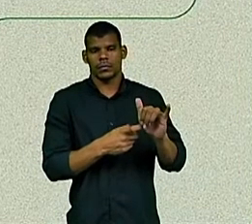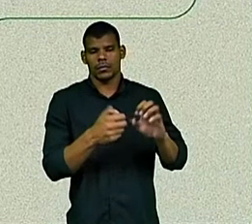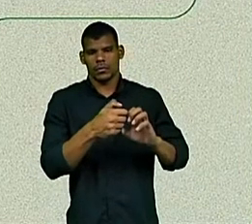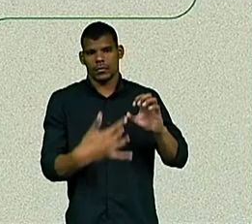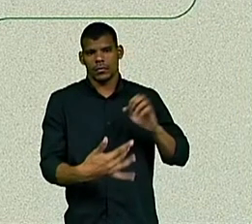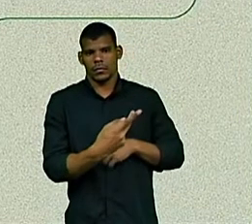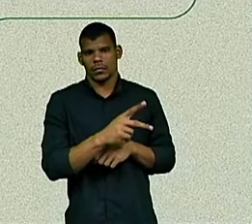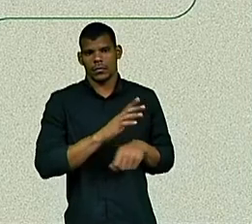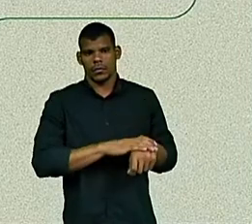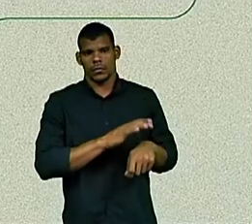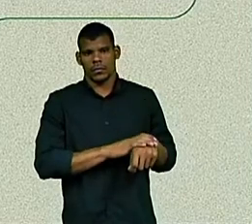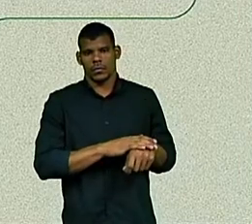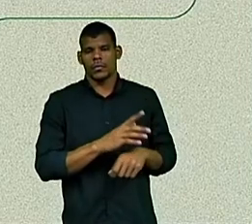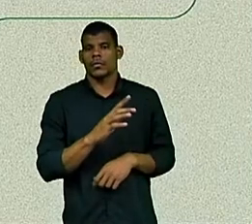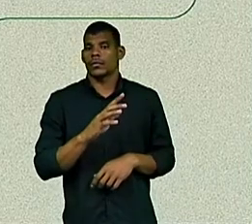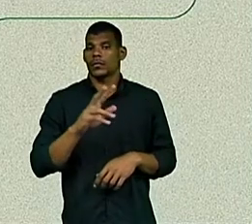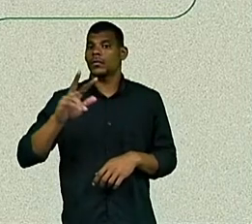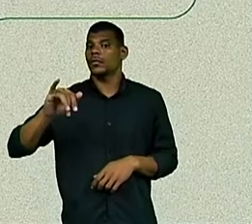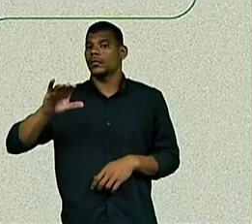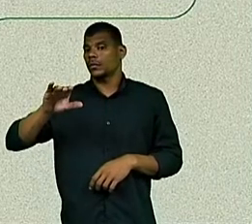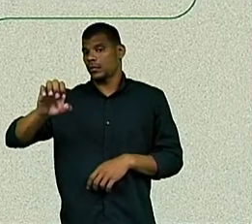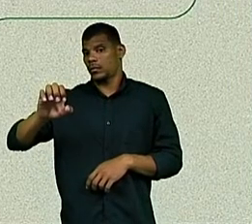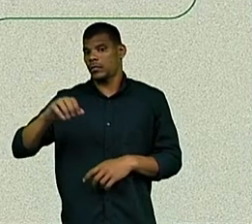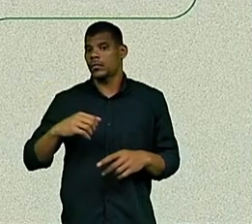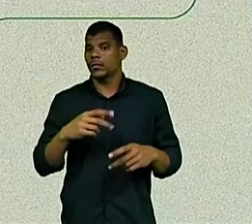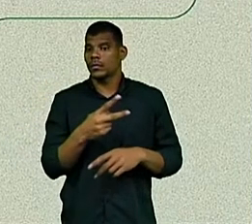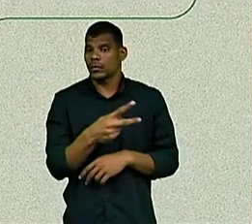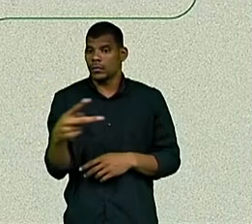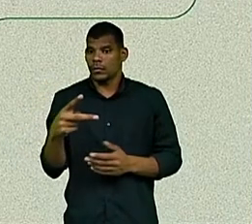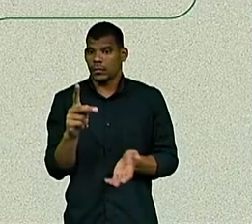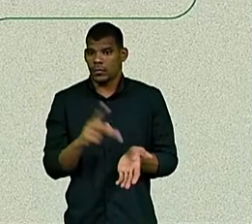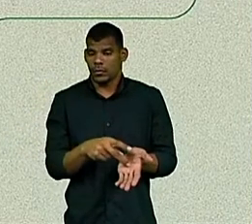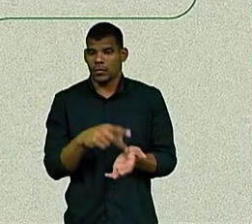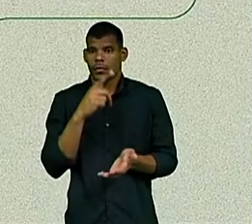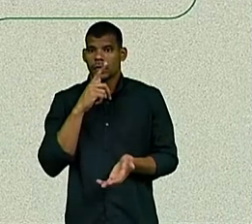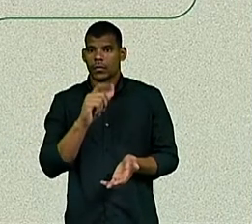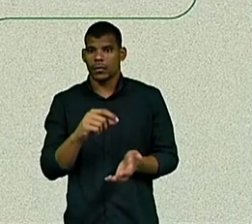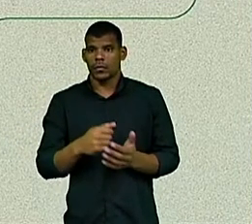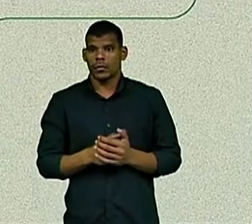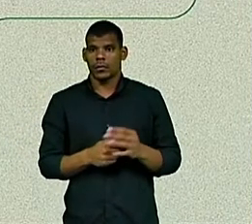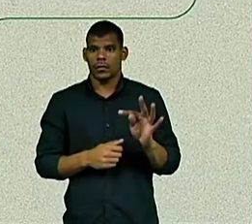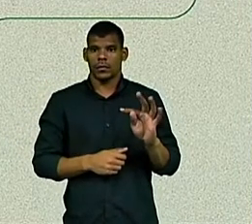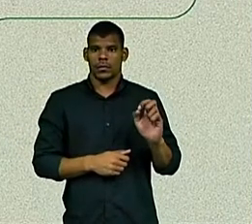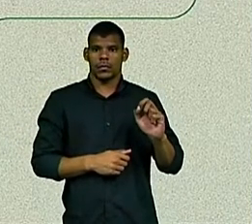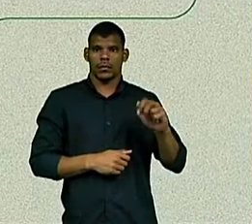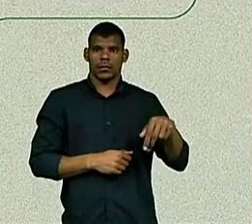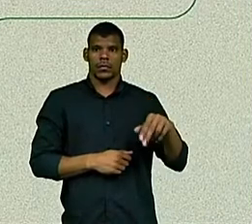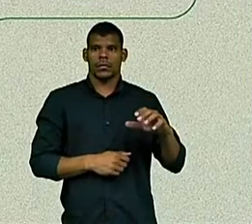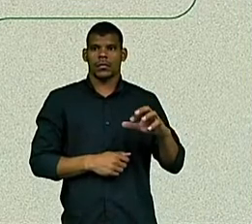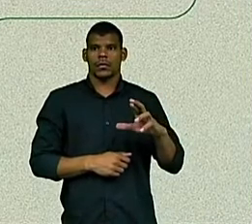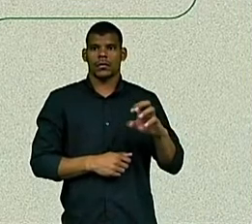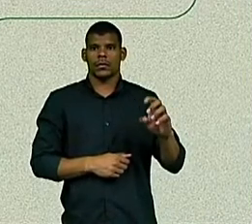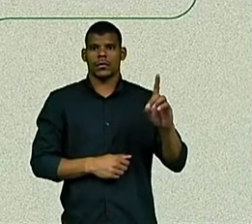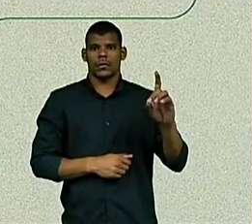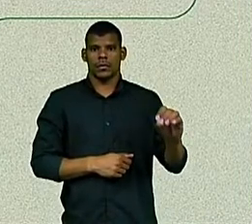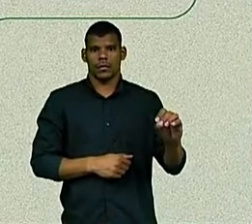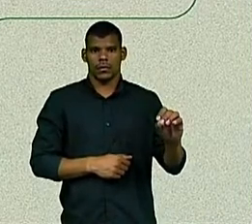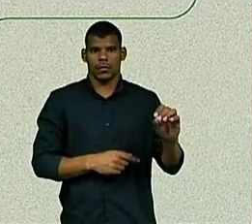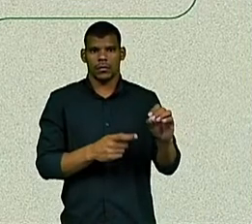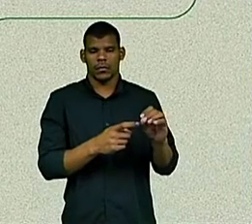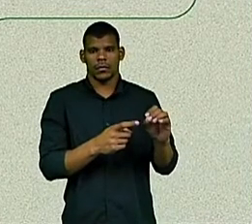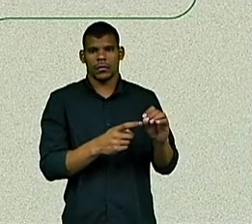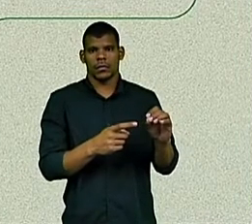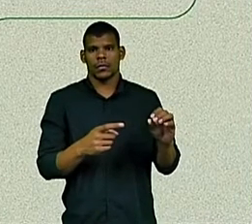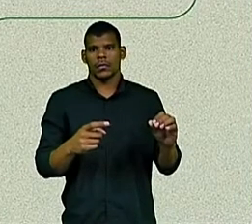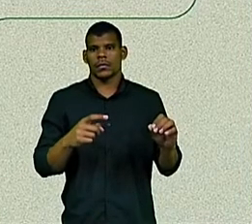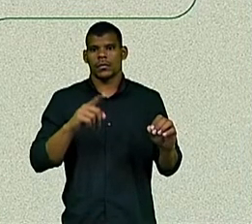foi eleito vice-presidente o presidente mesmo foi Tancredo Neves que é avô do Aécio Neves também